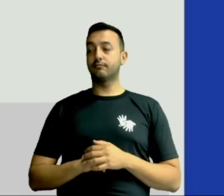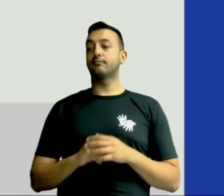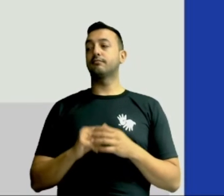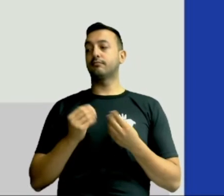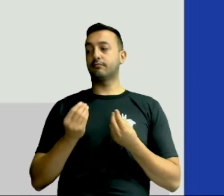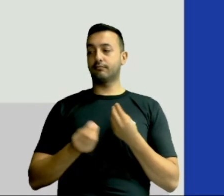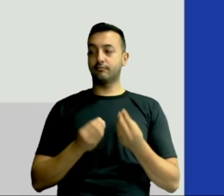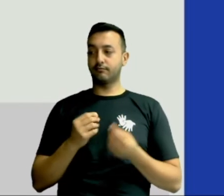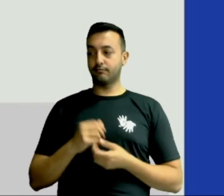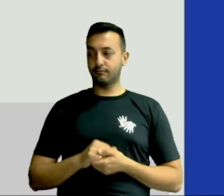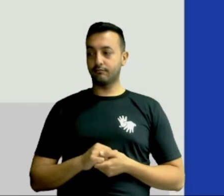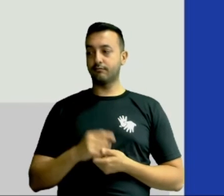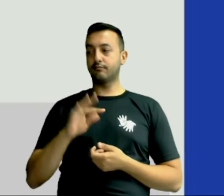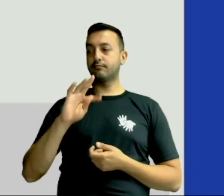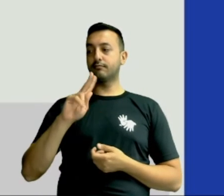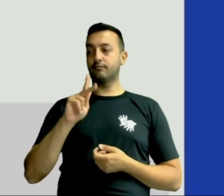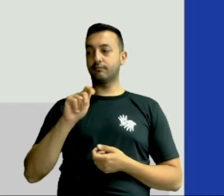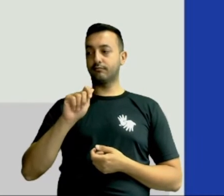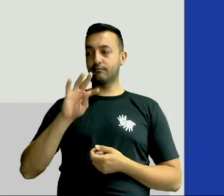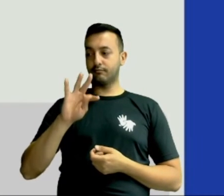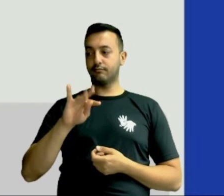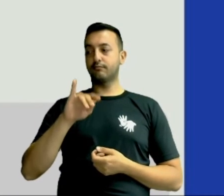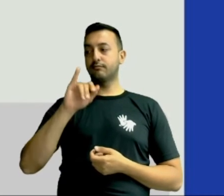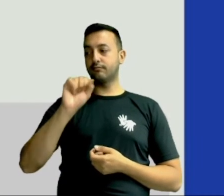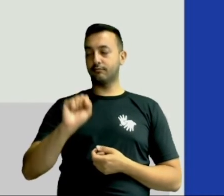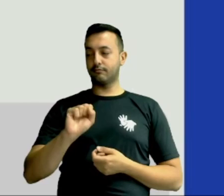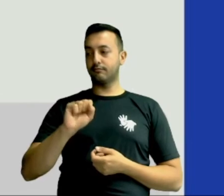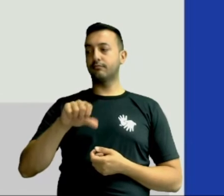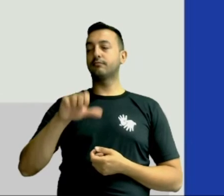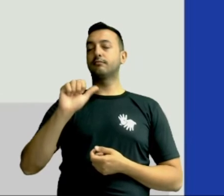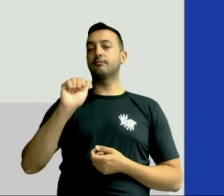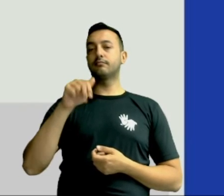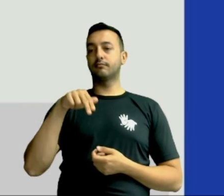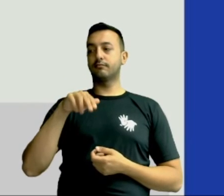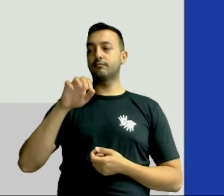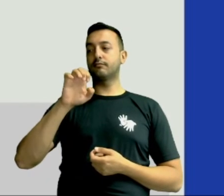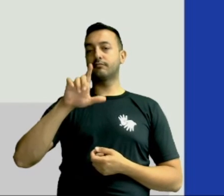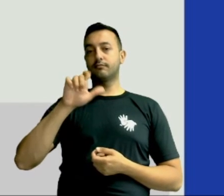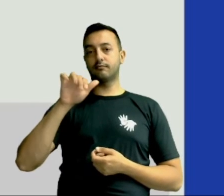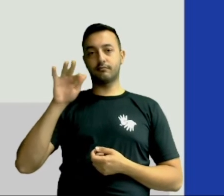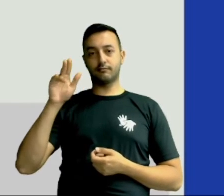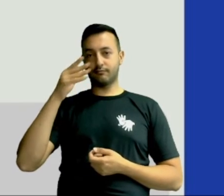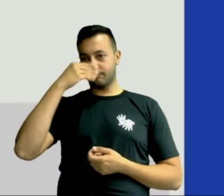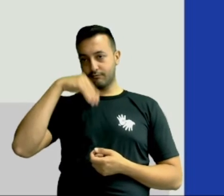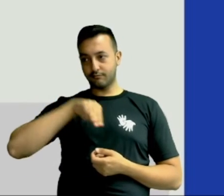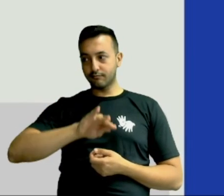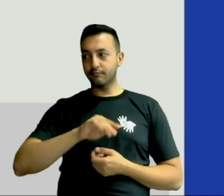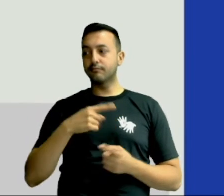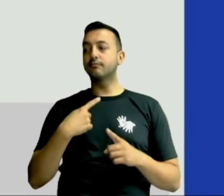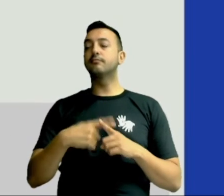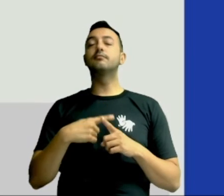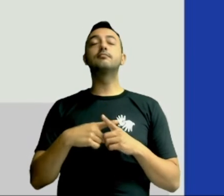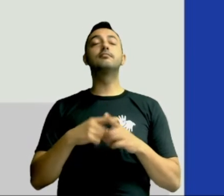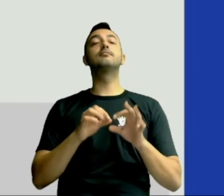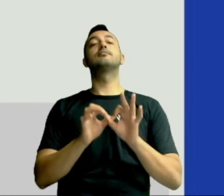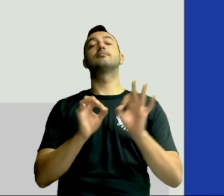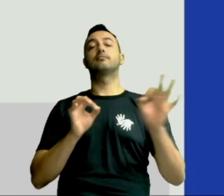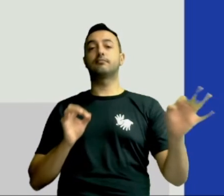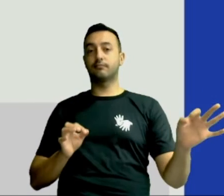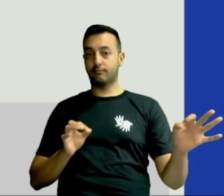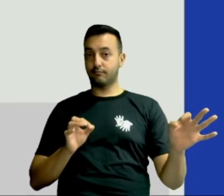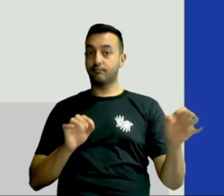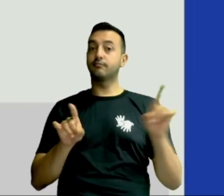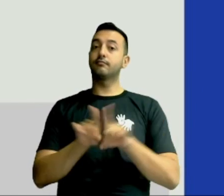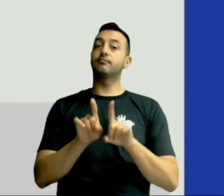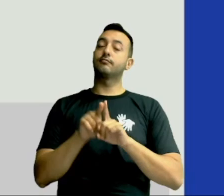ficar da seguinte forma that is and elefante porque cidade que está distante e